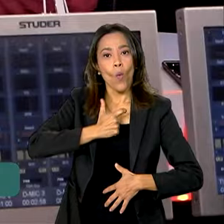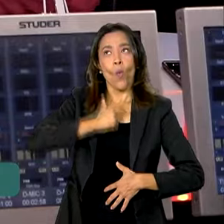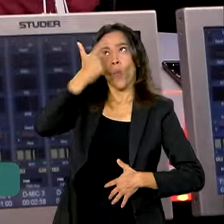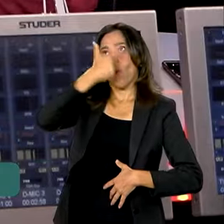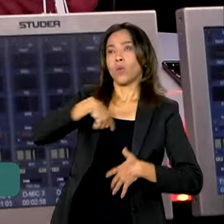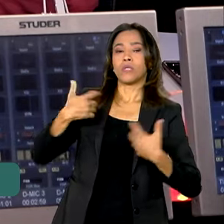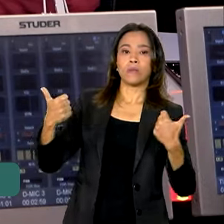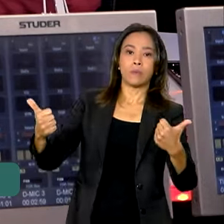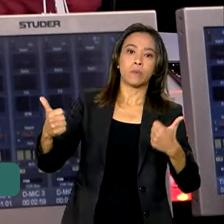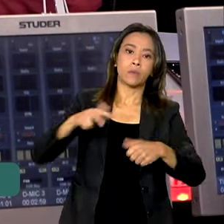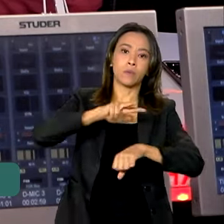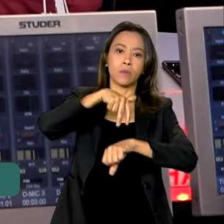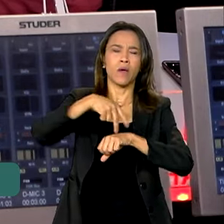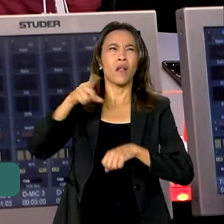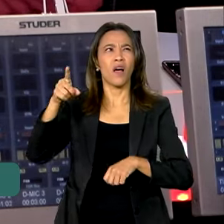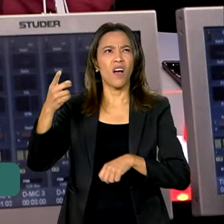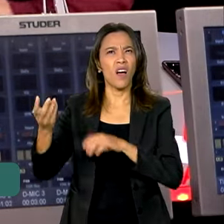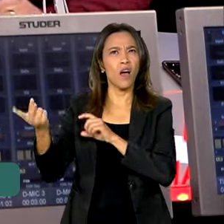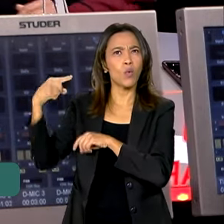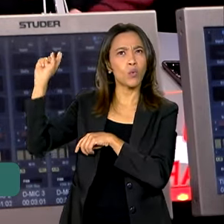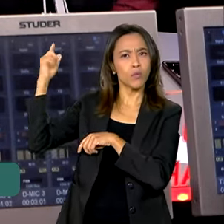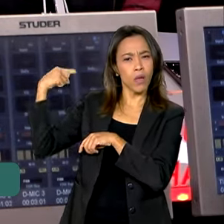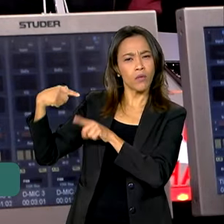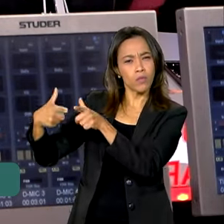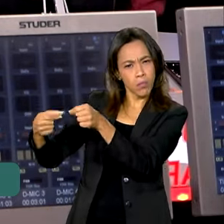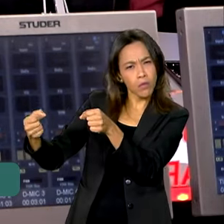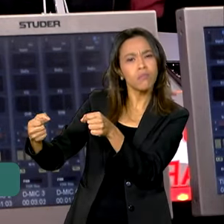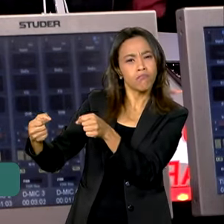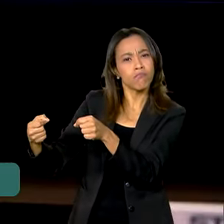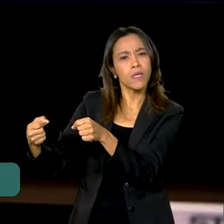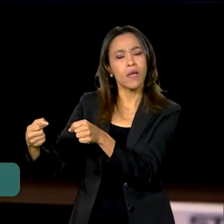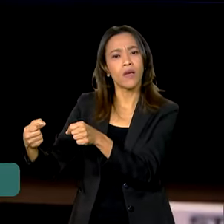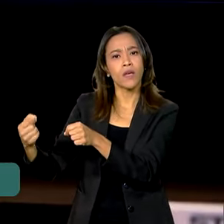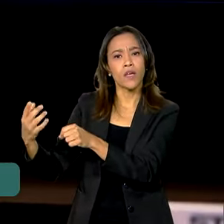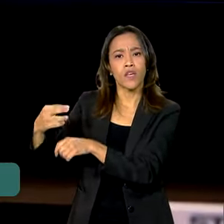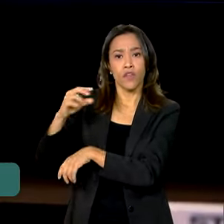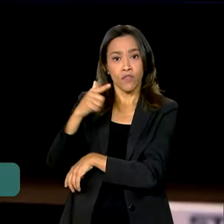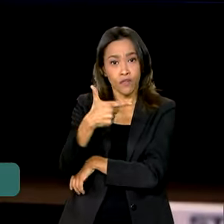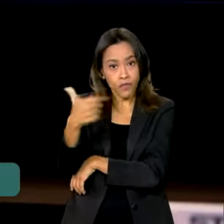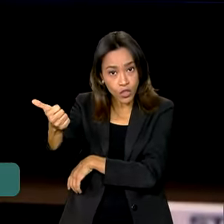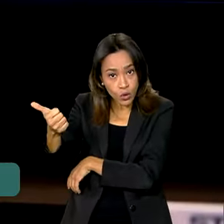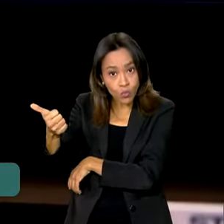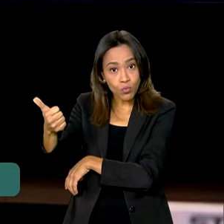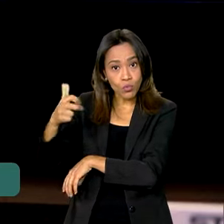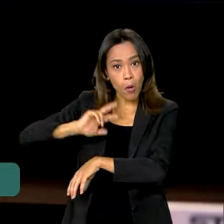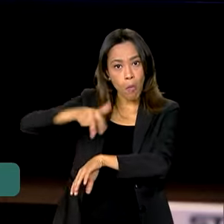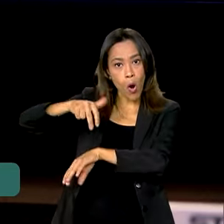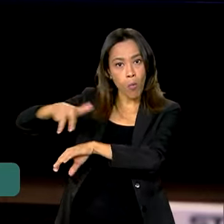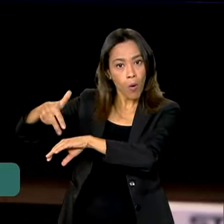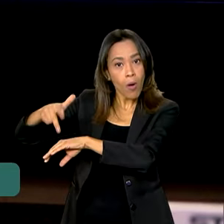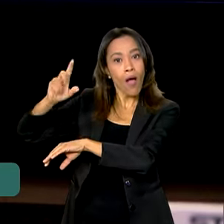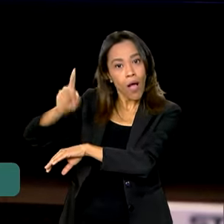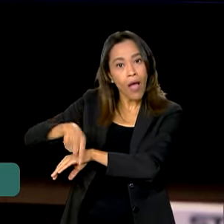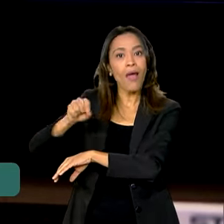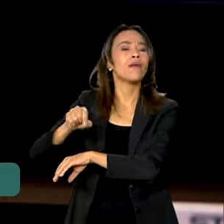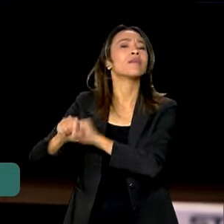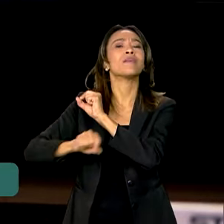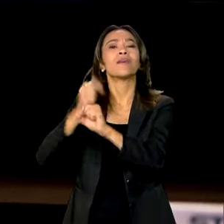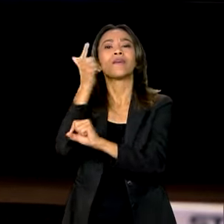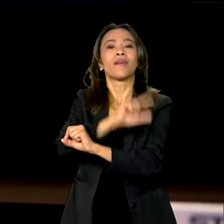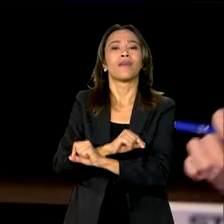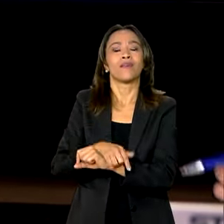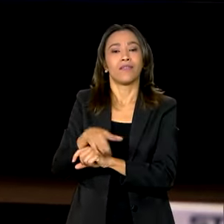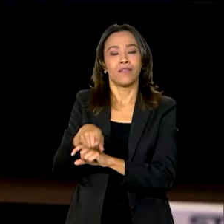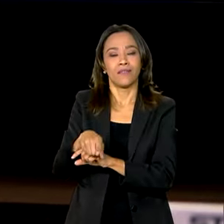nas últimas Olimpíadas, no Japão, dos 21 pódios, 19 pódios eram de beneficiários do Bolsa Atleta.